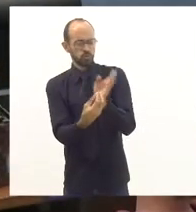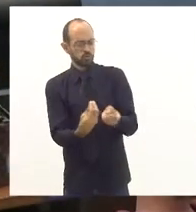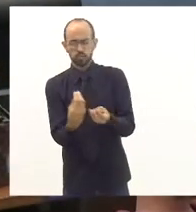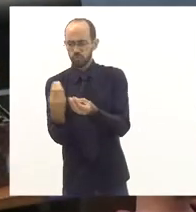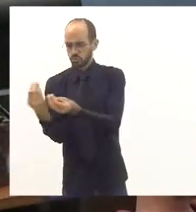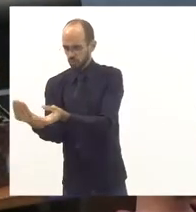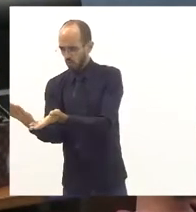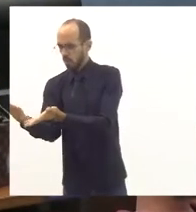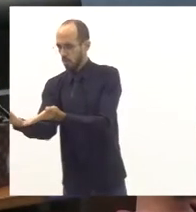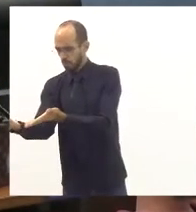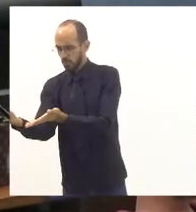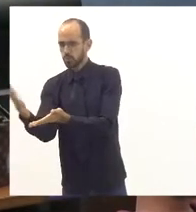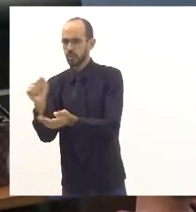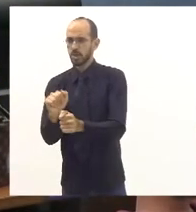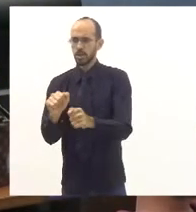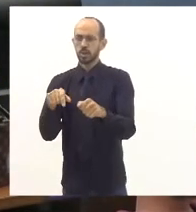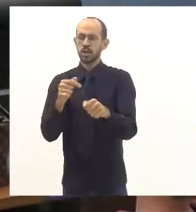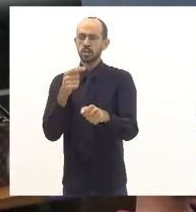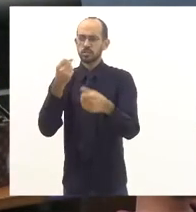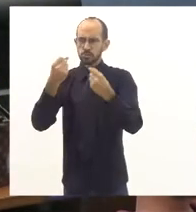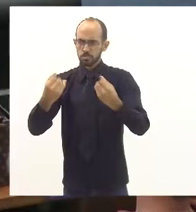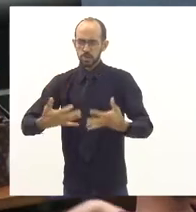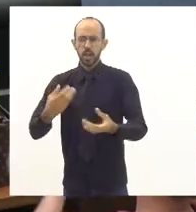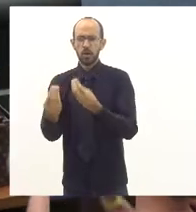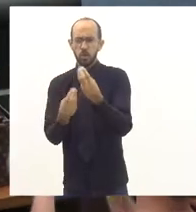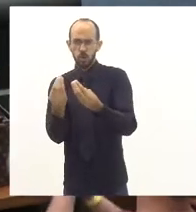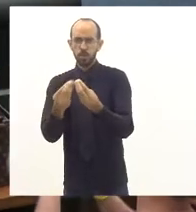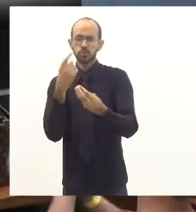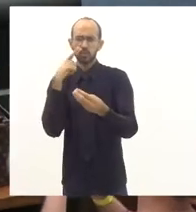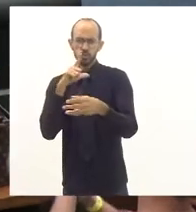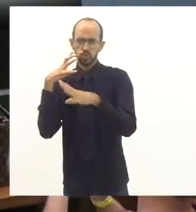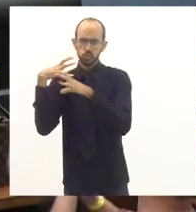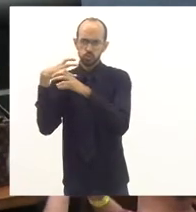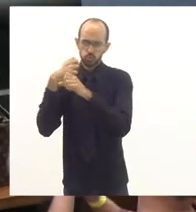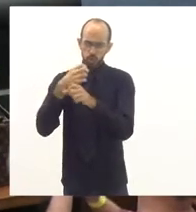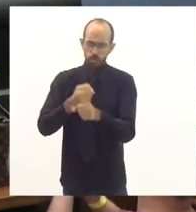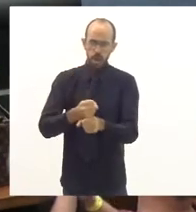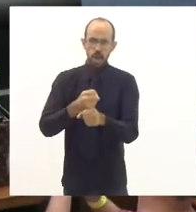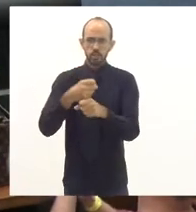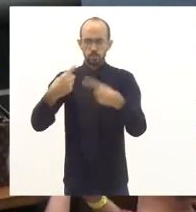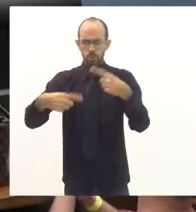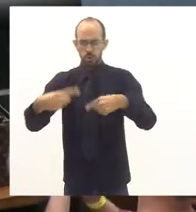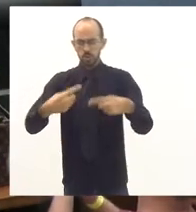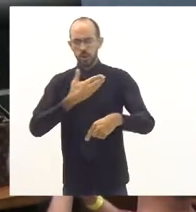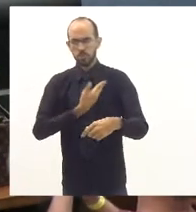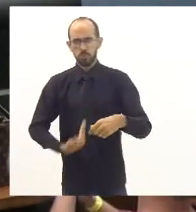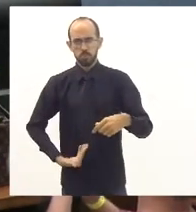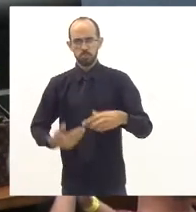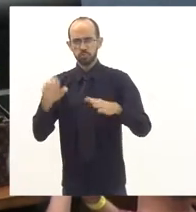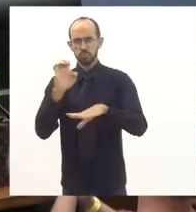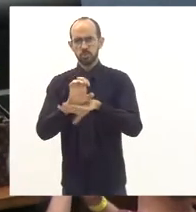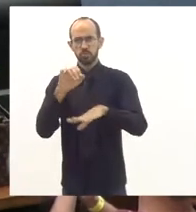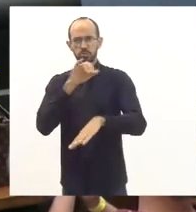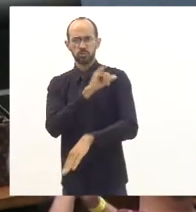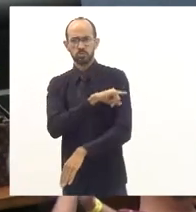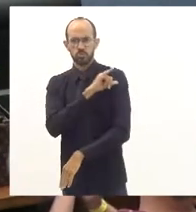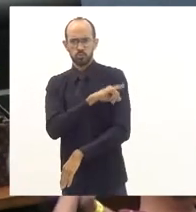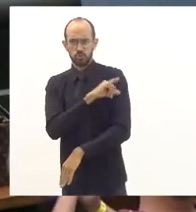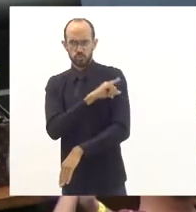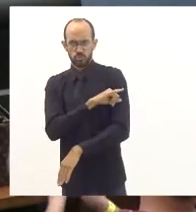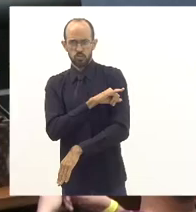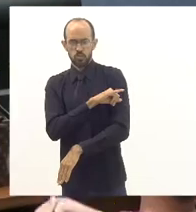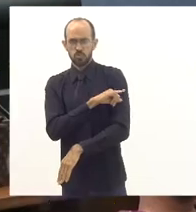a gente conseguiu mapear bastante coisa do que a gente tem de política pública no Estado do Rio de Janeiro, e